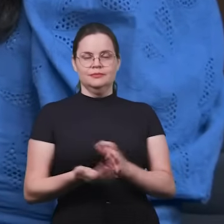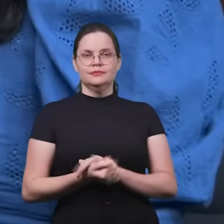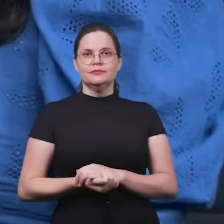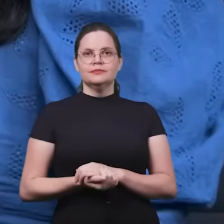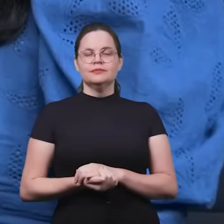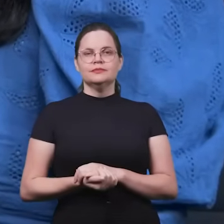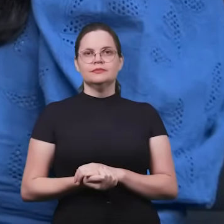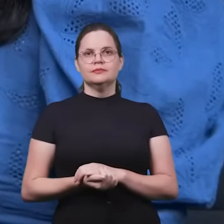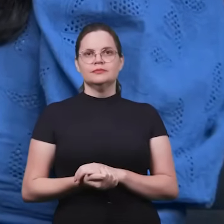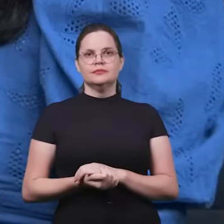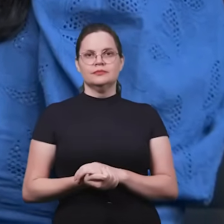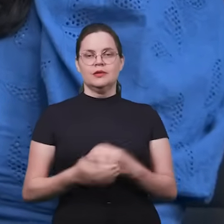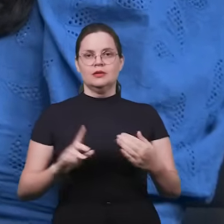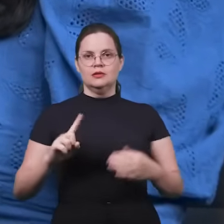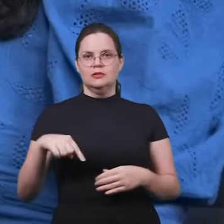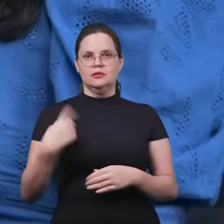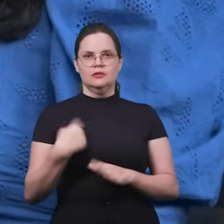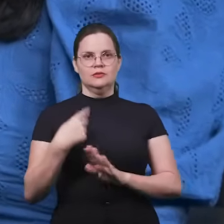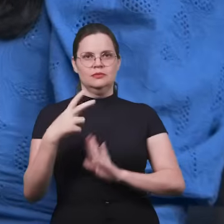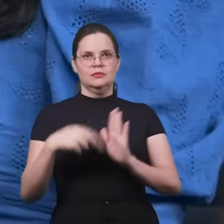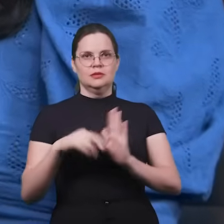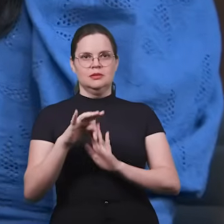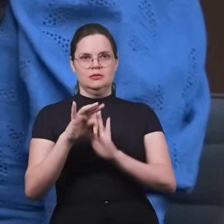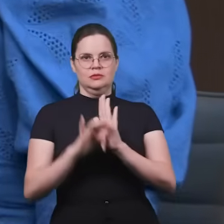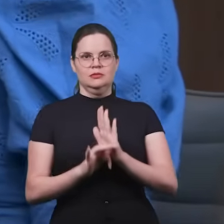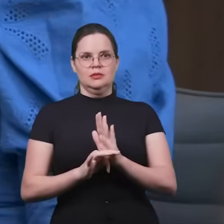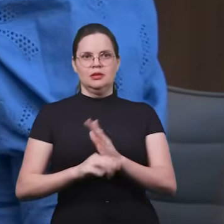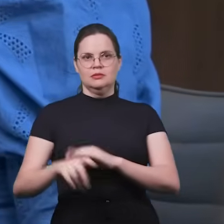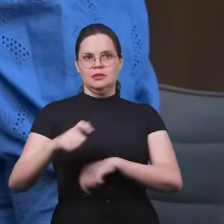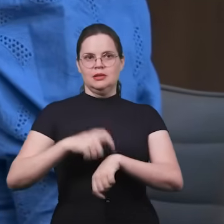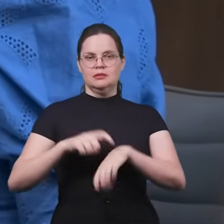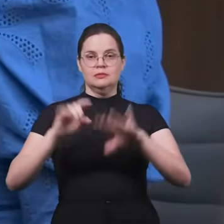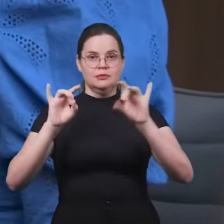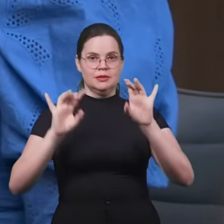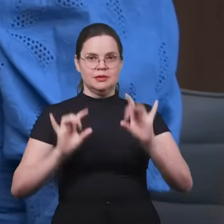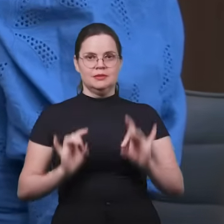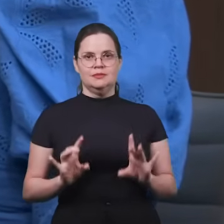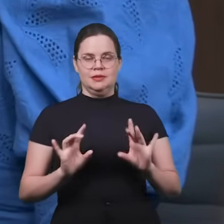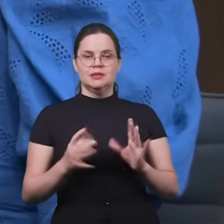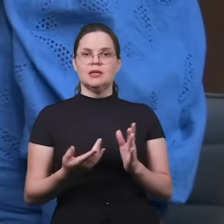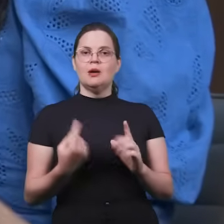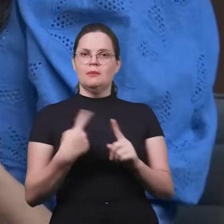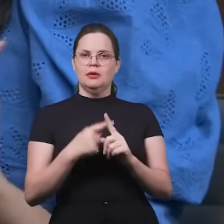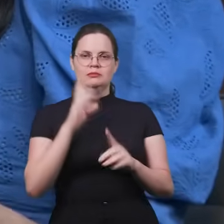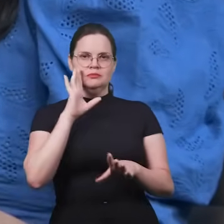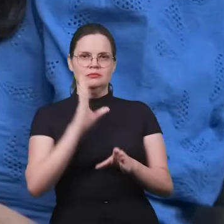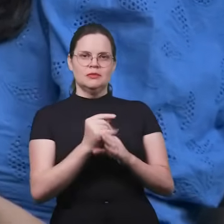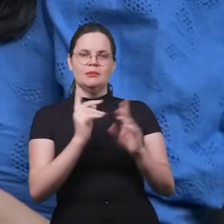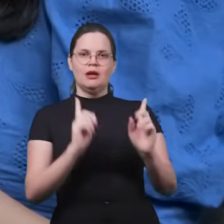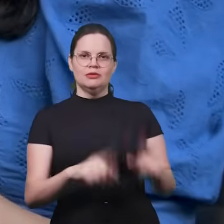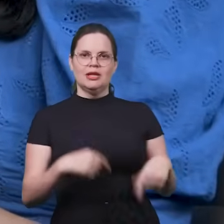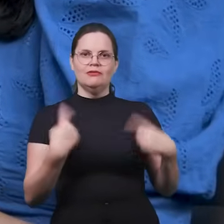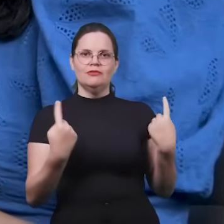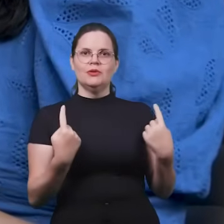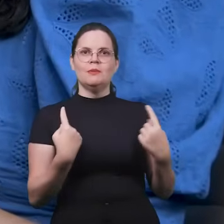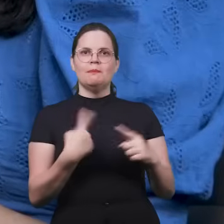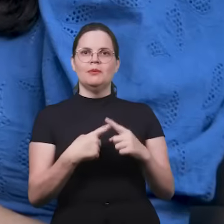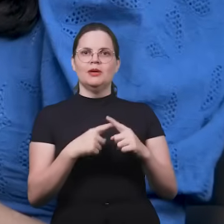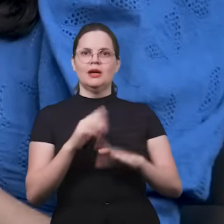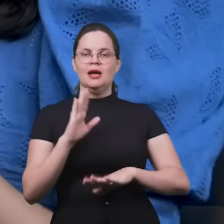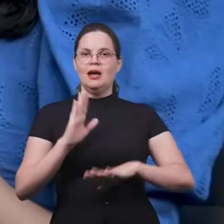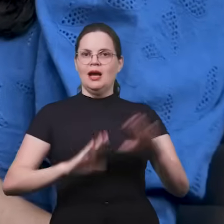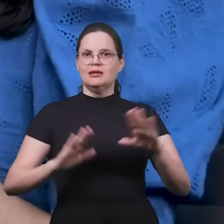famílias. E aqui nós temos um texto que nos acompanha para esse momento que nós temos um grande desafio, que é a perda